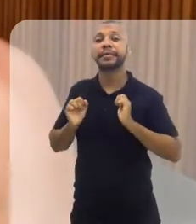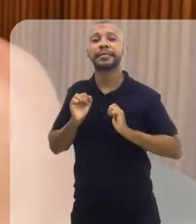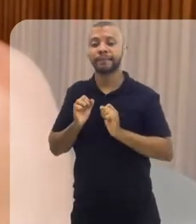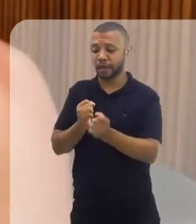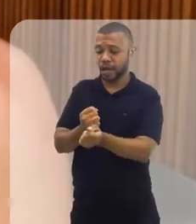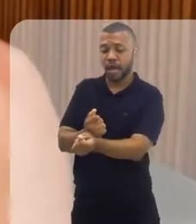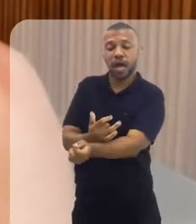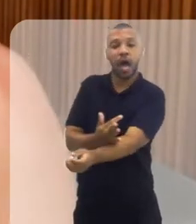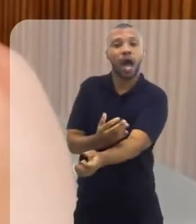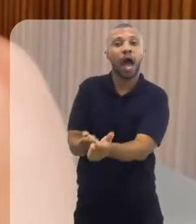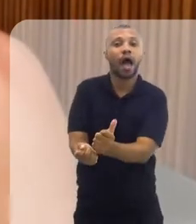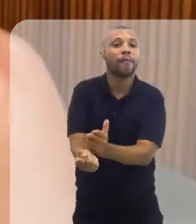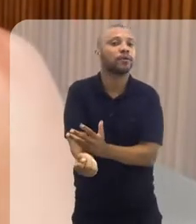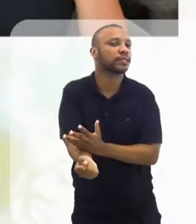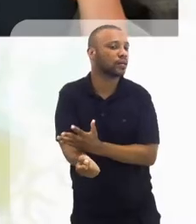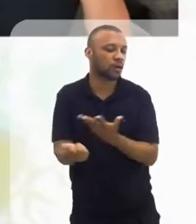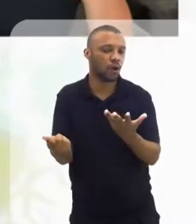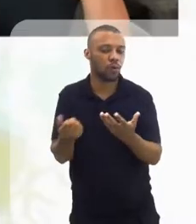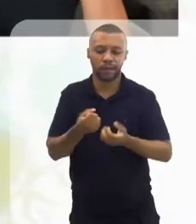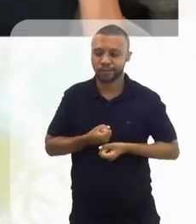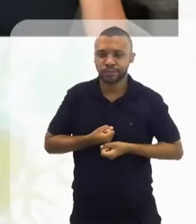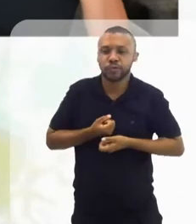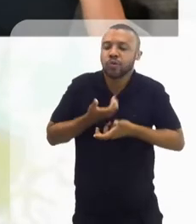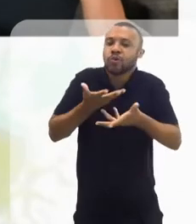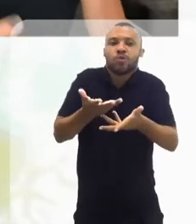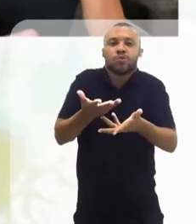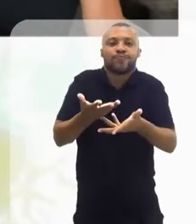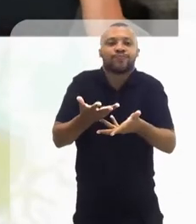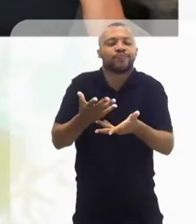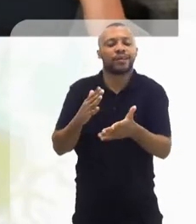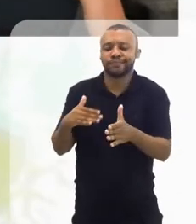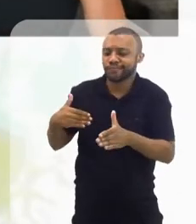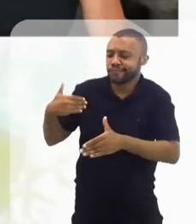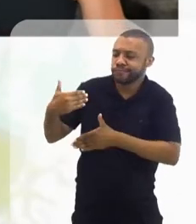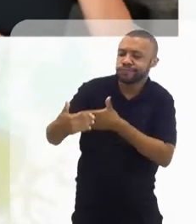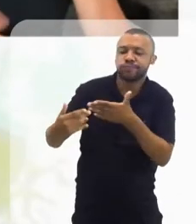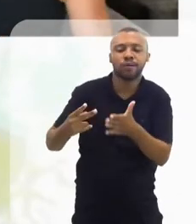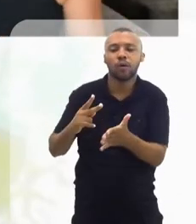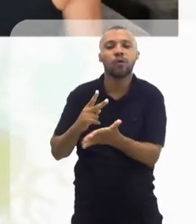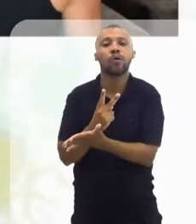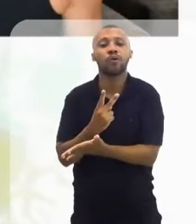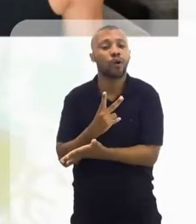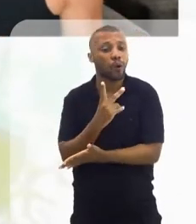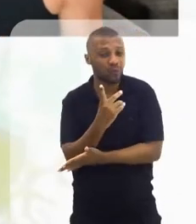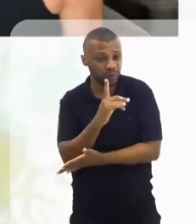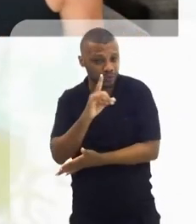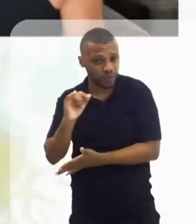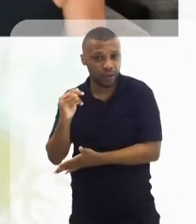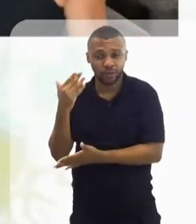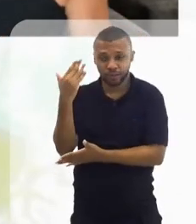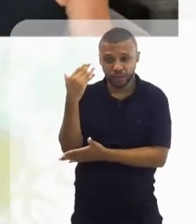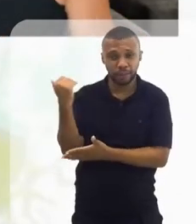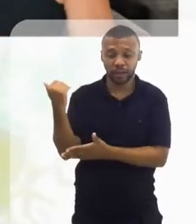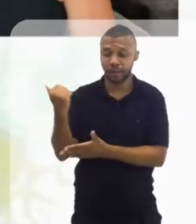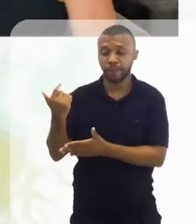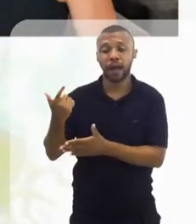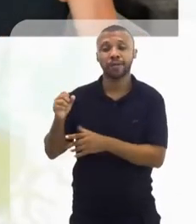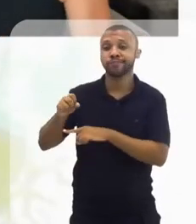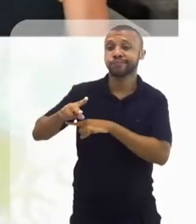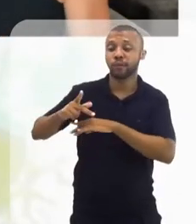ansiedades, as minhas emoções. E isso veio acontecendo. De repente, um dia eu fui chamada para